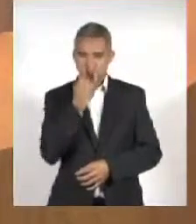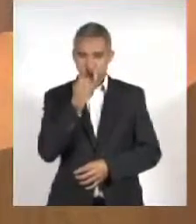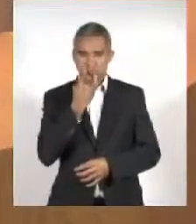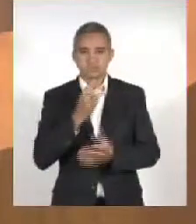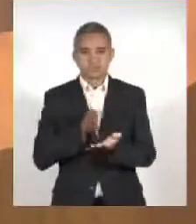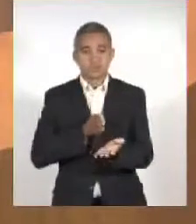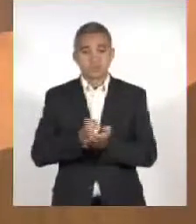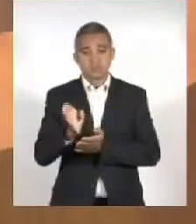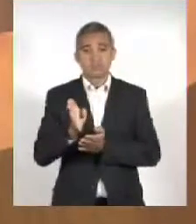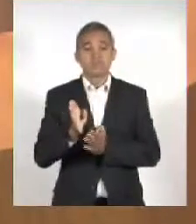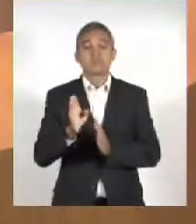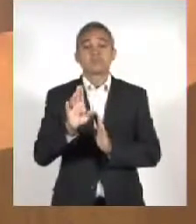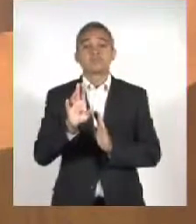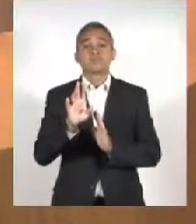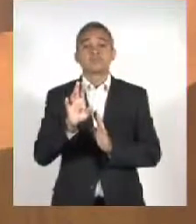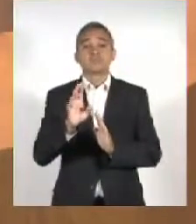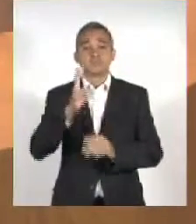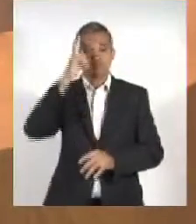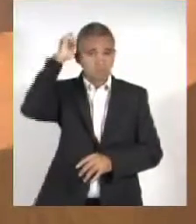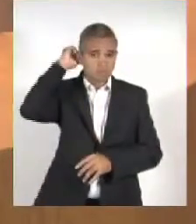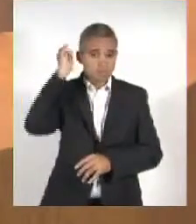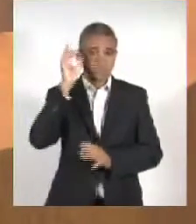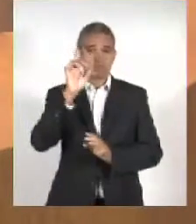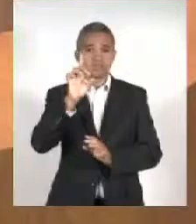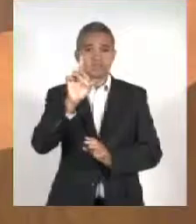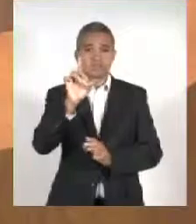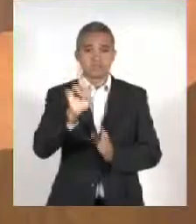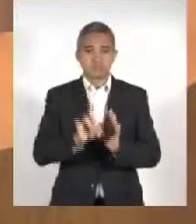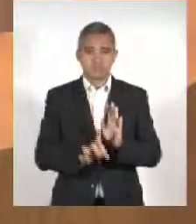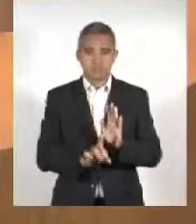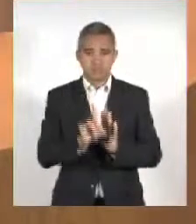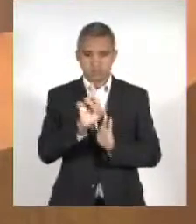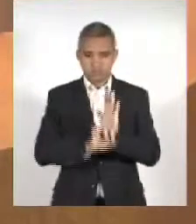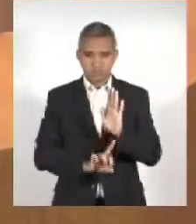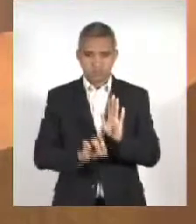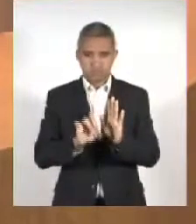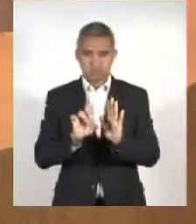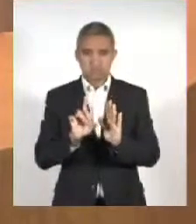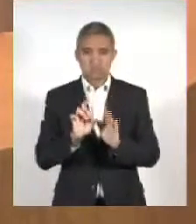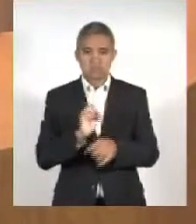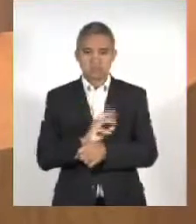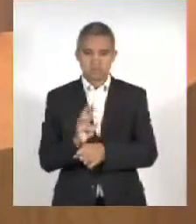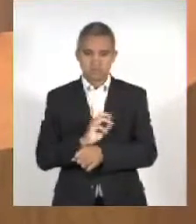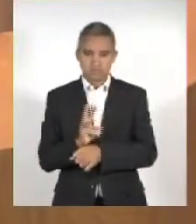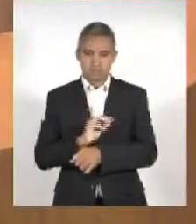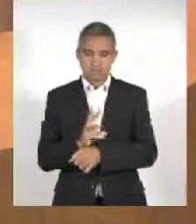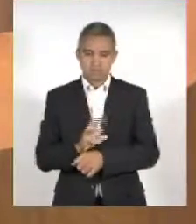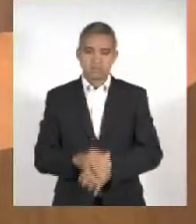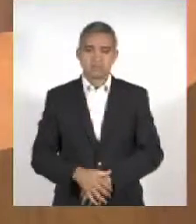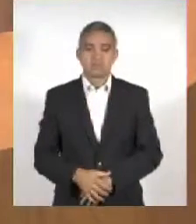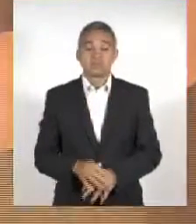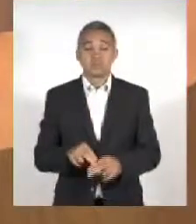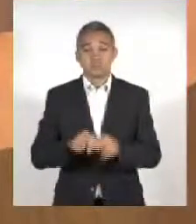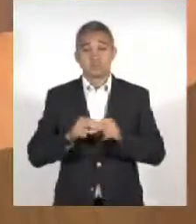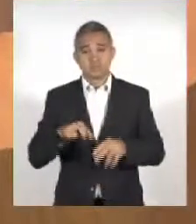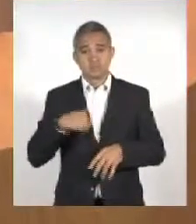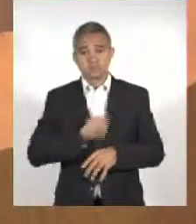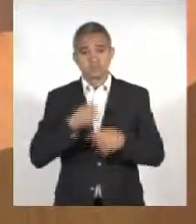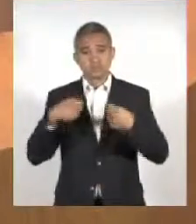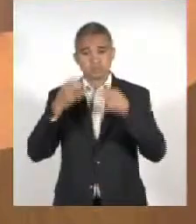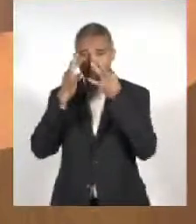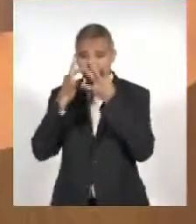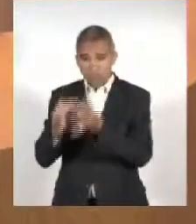aprovado no vestibular de Direito para a UEMA, no vestibular de Direito da UEMA. Então, a atenção que nós damos a pessoas